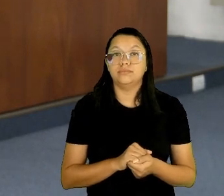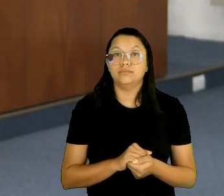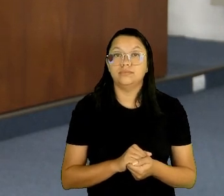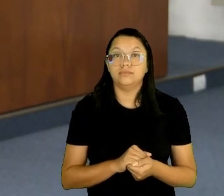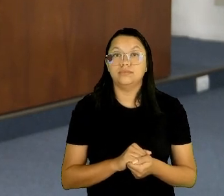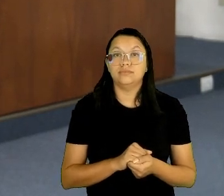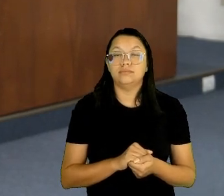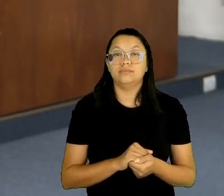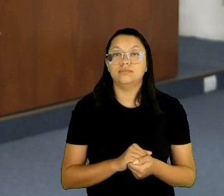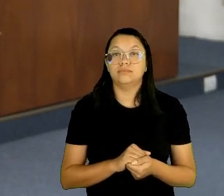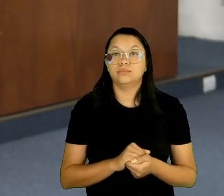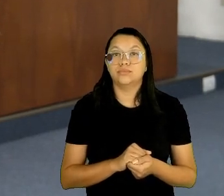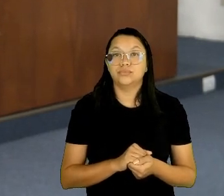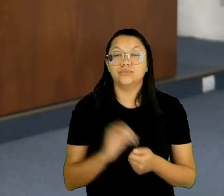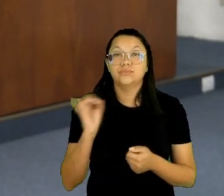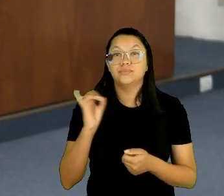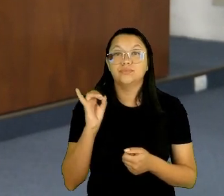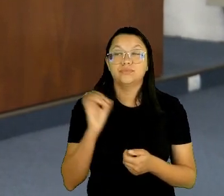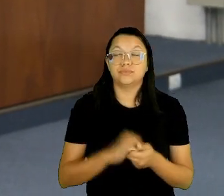Aqui.